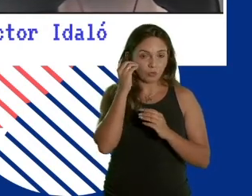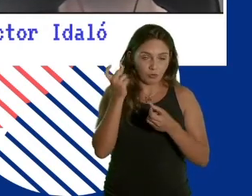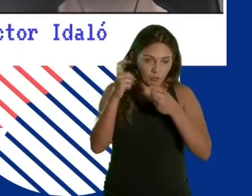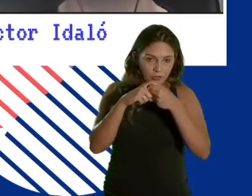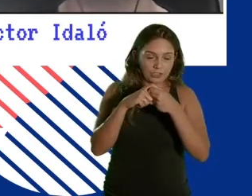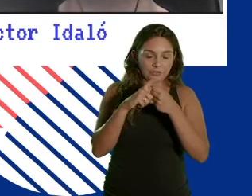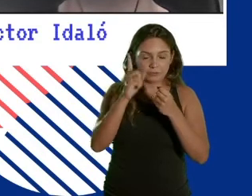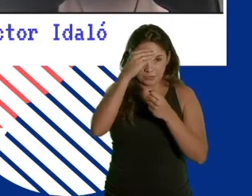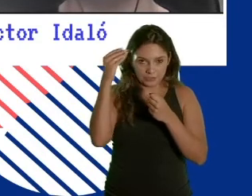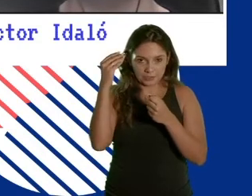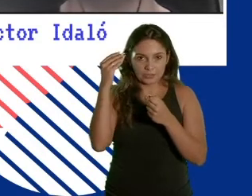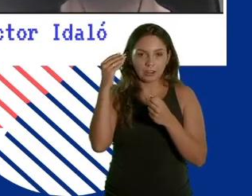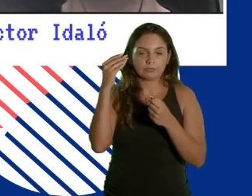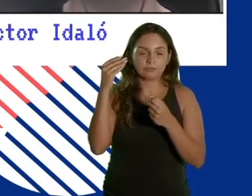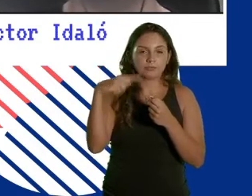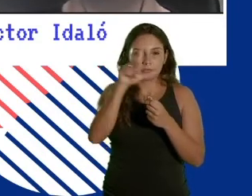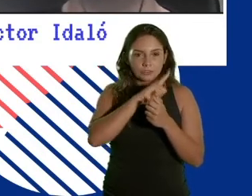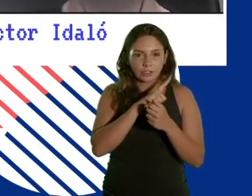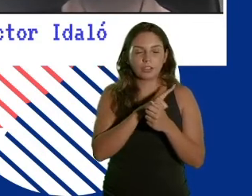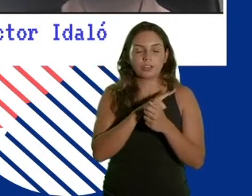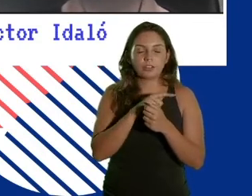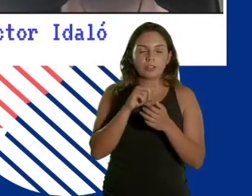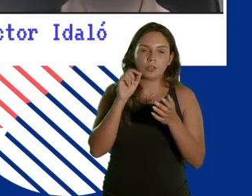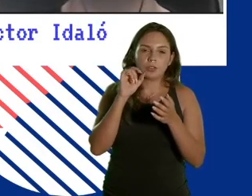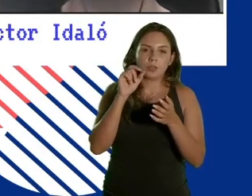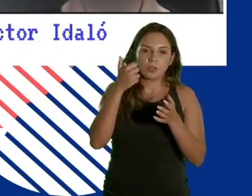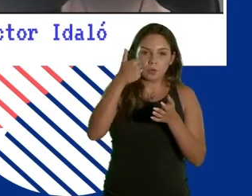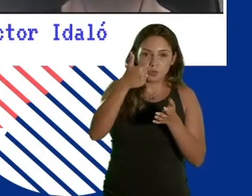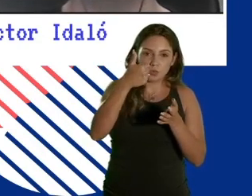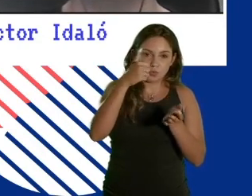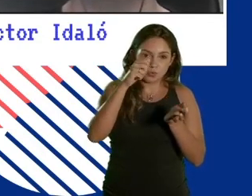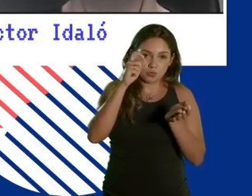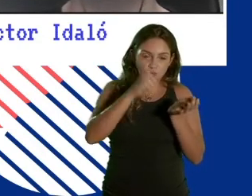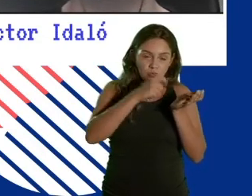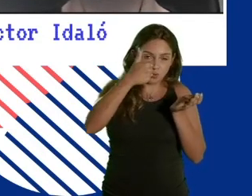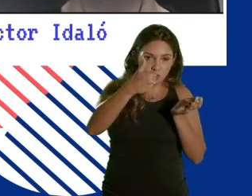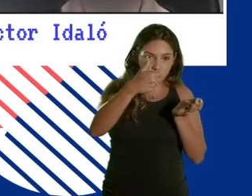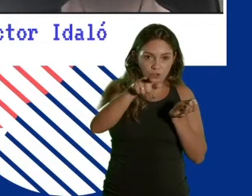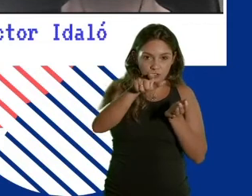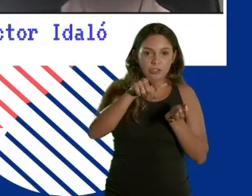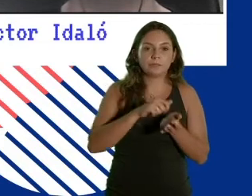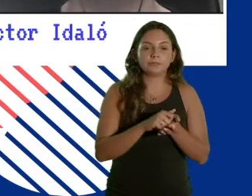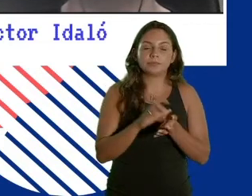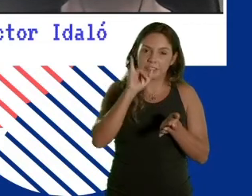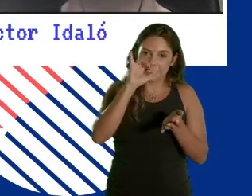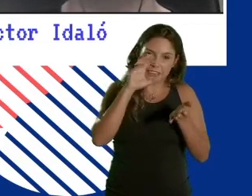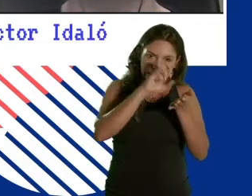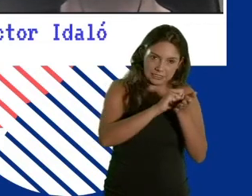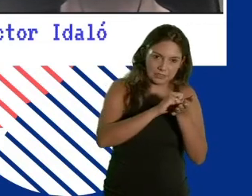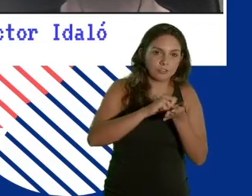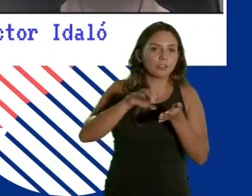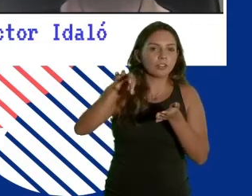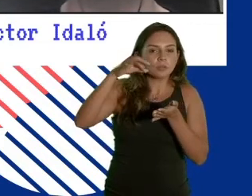mandando. Não se esqueçam, galera que está nos acompanhando, de curtir a nossa página também. Dá um joinha aí, se inscreve, ative